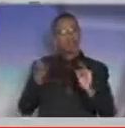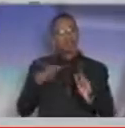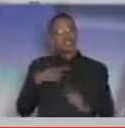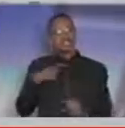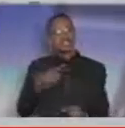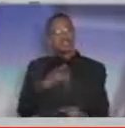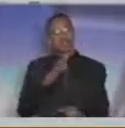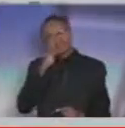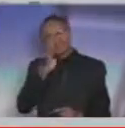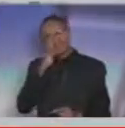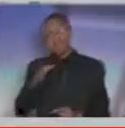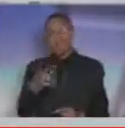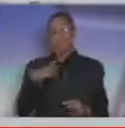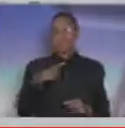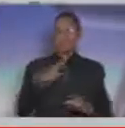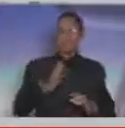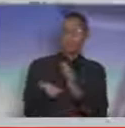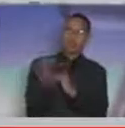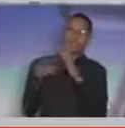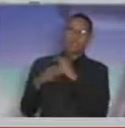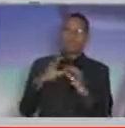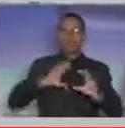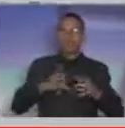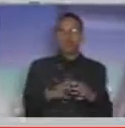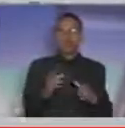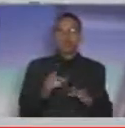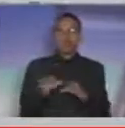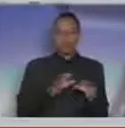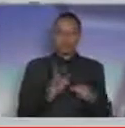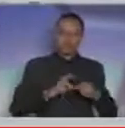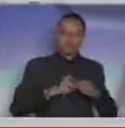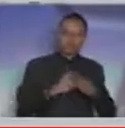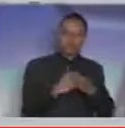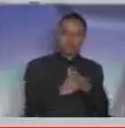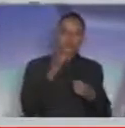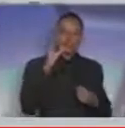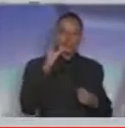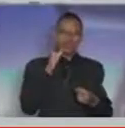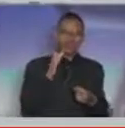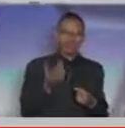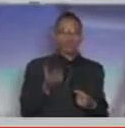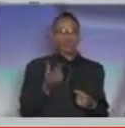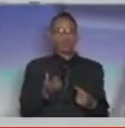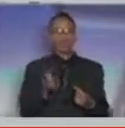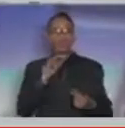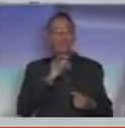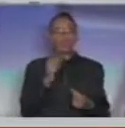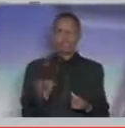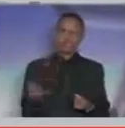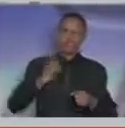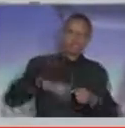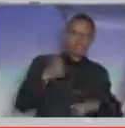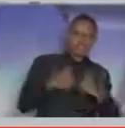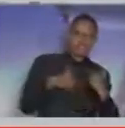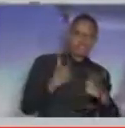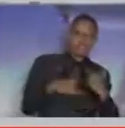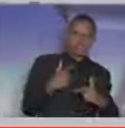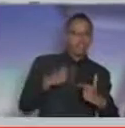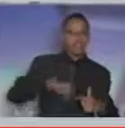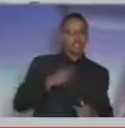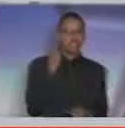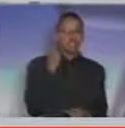criada uma associação algum tempo atrás Associação dos Funcionários dos Servidores readaptados do Estado de São Paulo